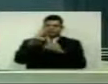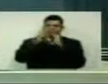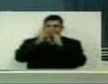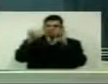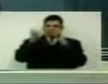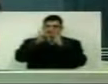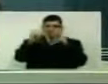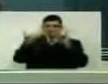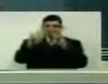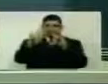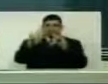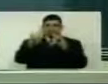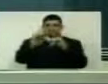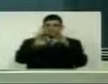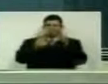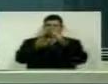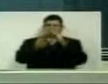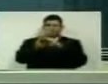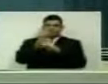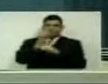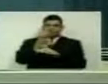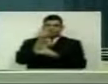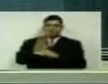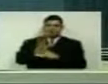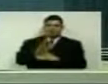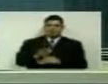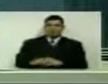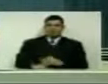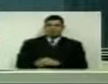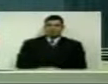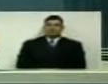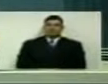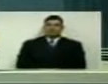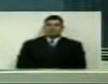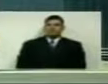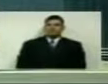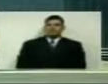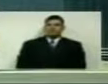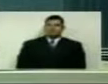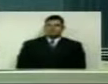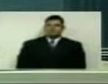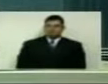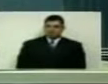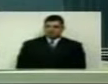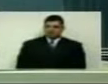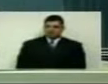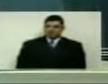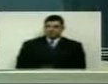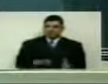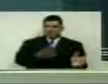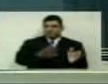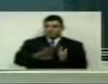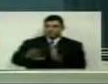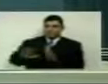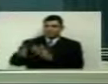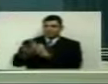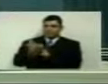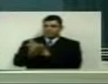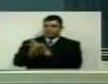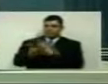de divulgação da arrecadação e das despesas do poder público. Desde o final